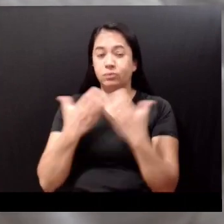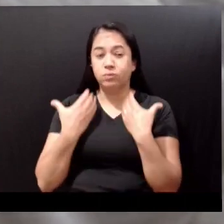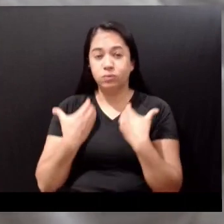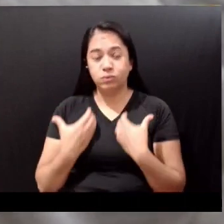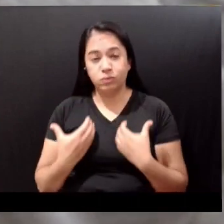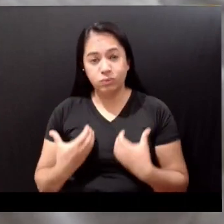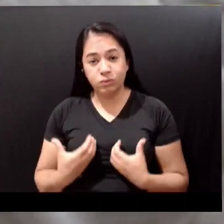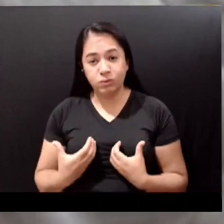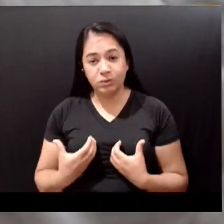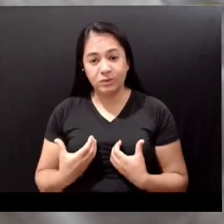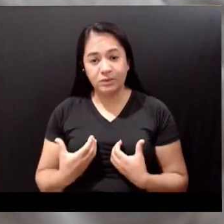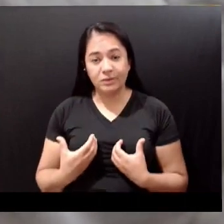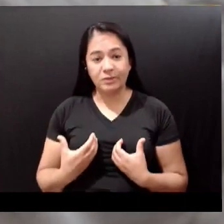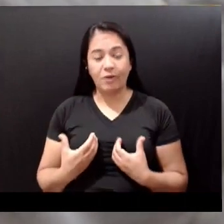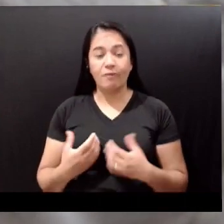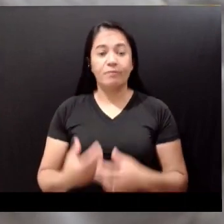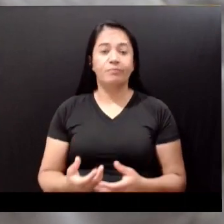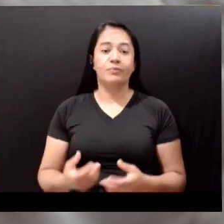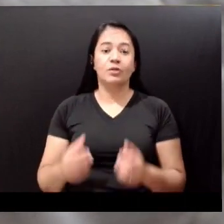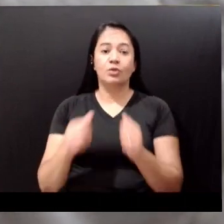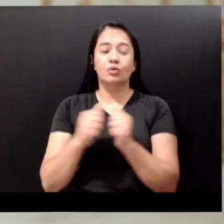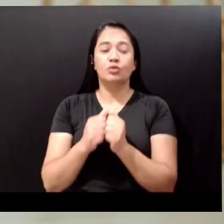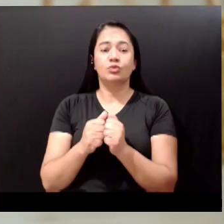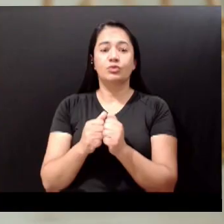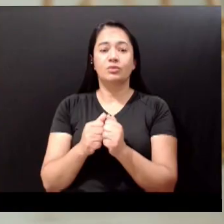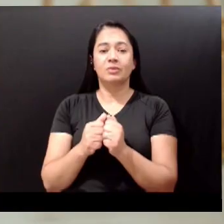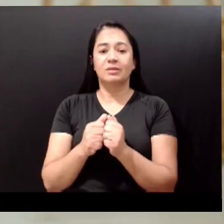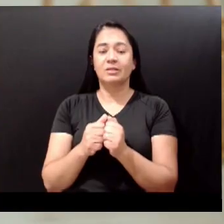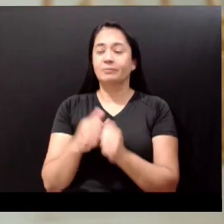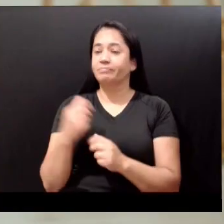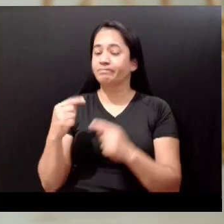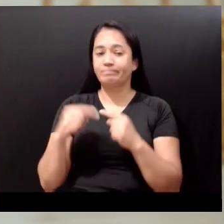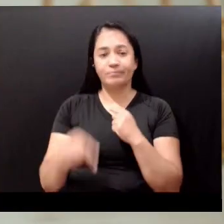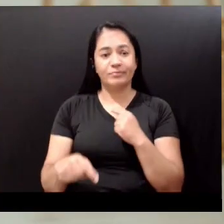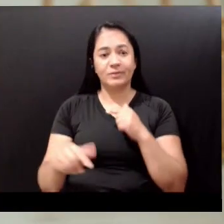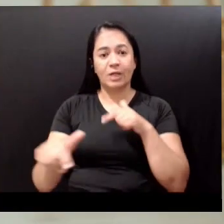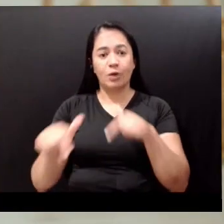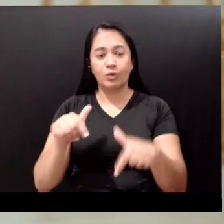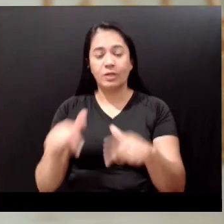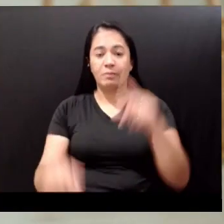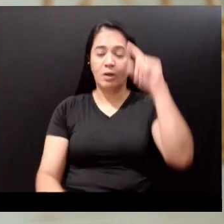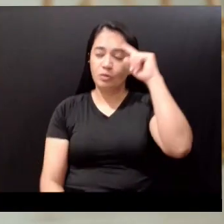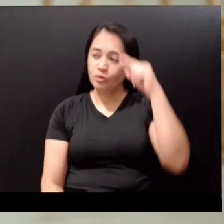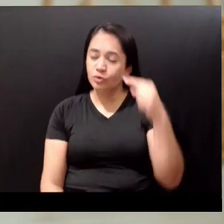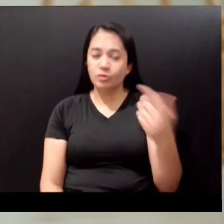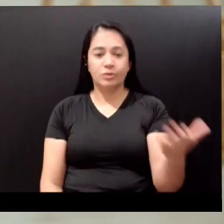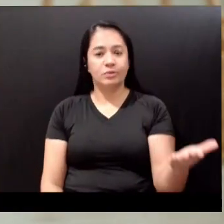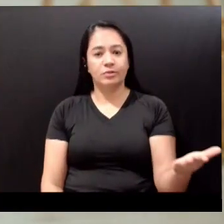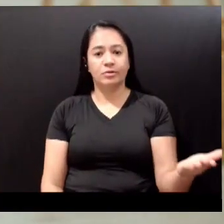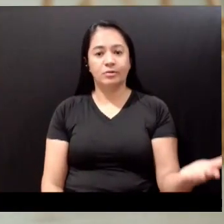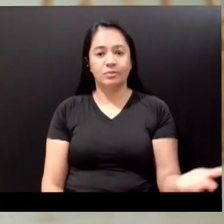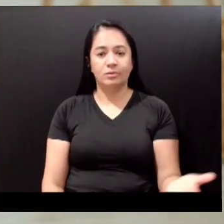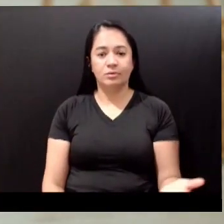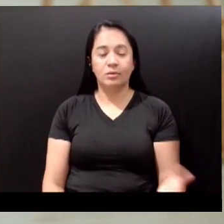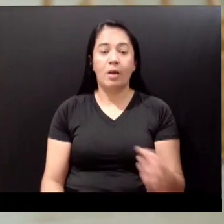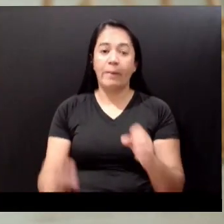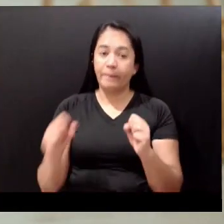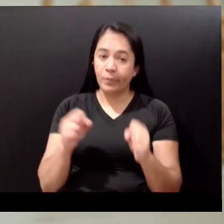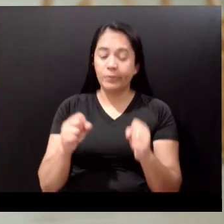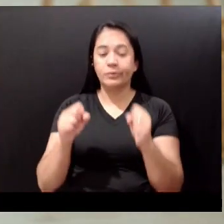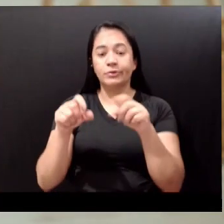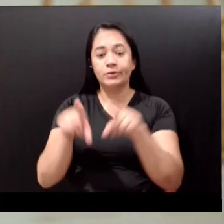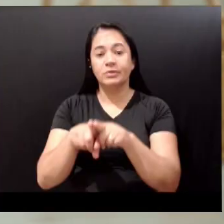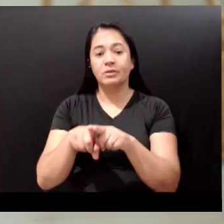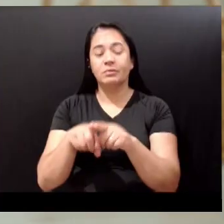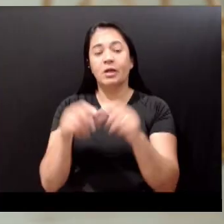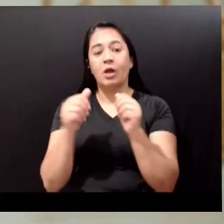de um cansaço muito intenso, um cansaço que é desproporcional às atividades que você fez durante o dia, e